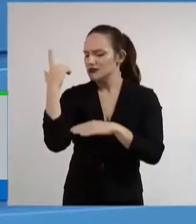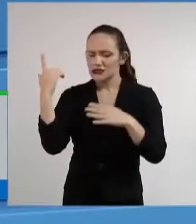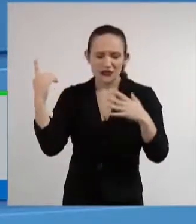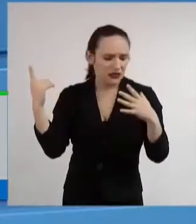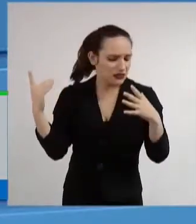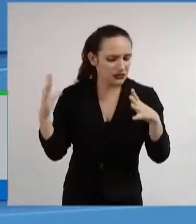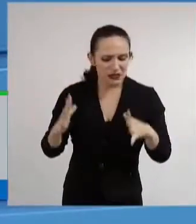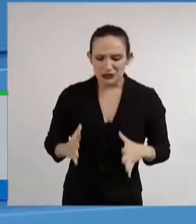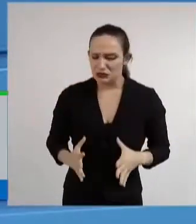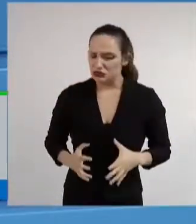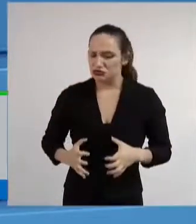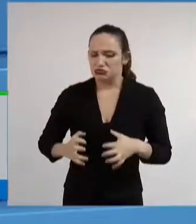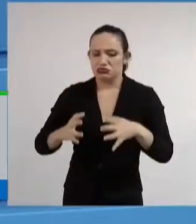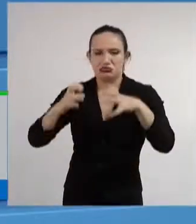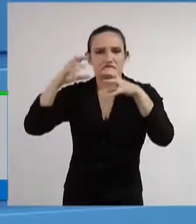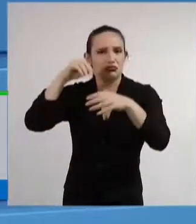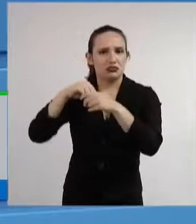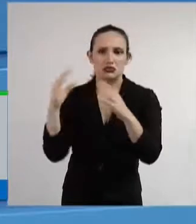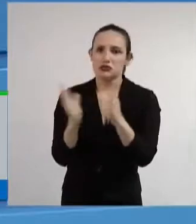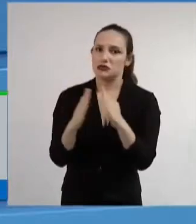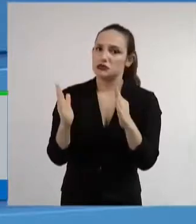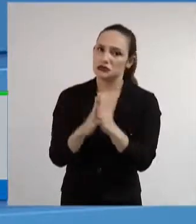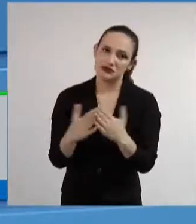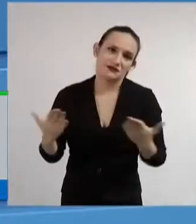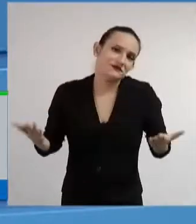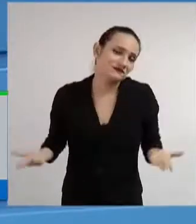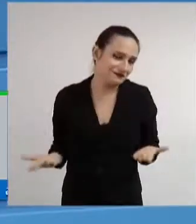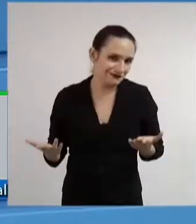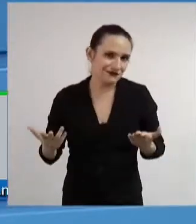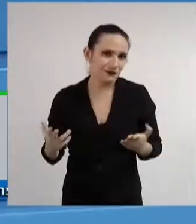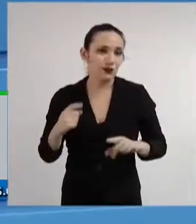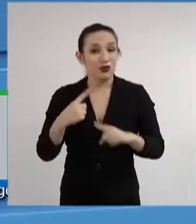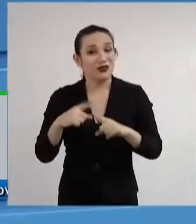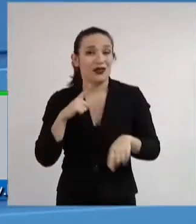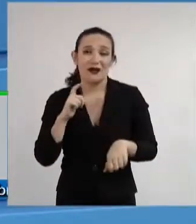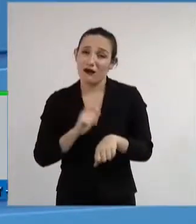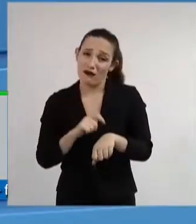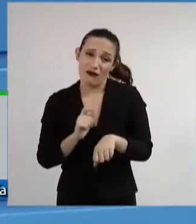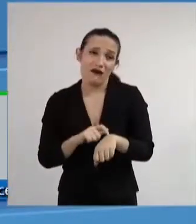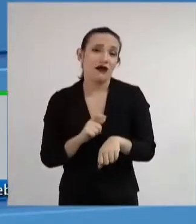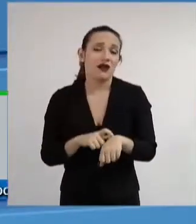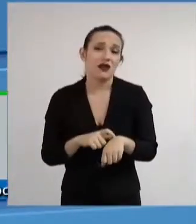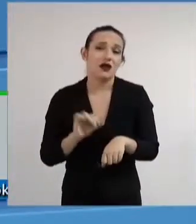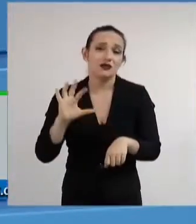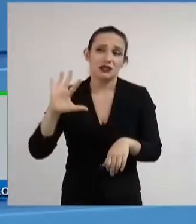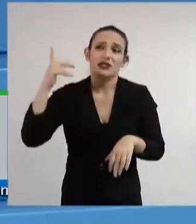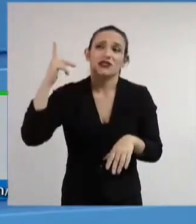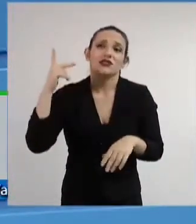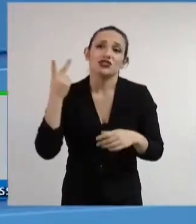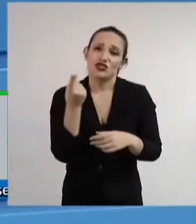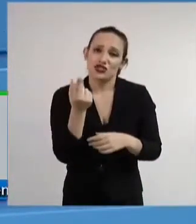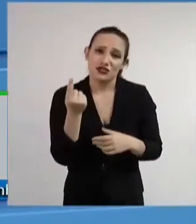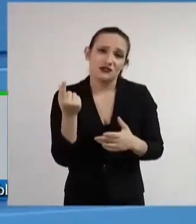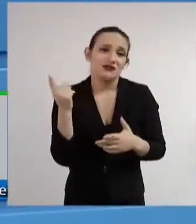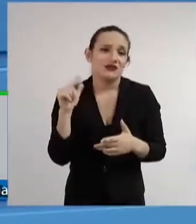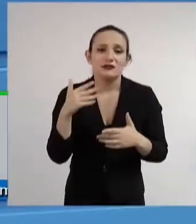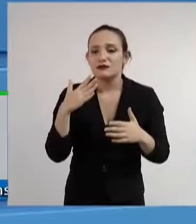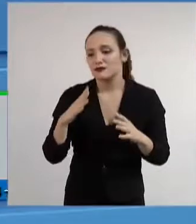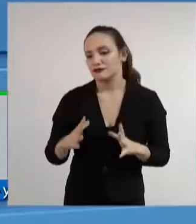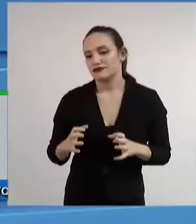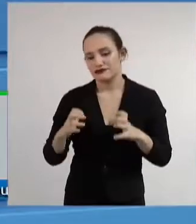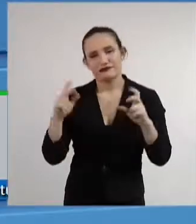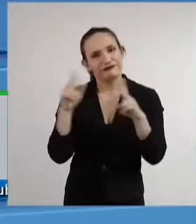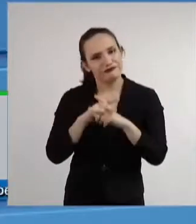discordância da família interna, e aí quando existe a dificuldade, aos conflitos entre mulher